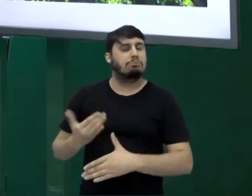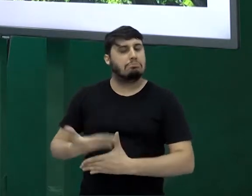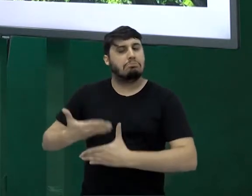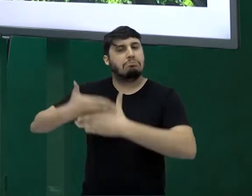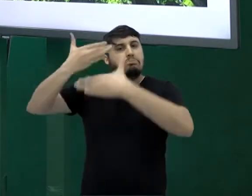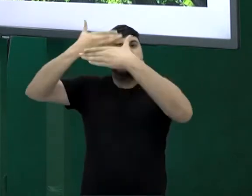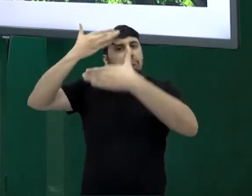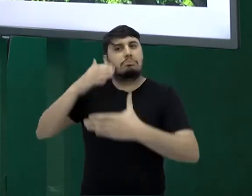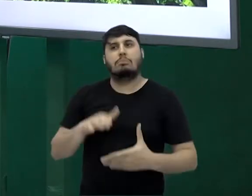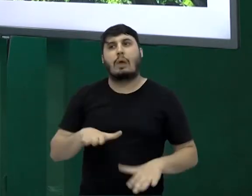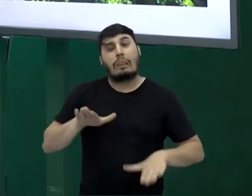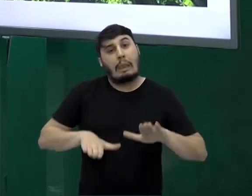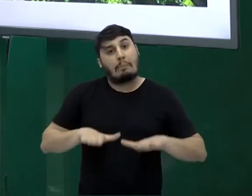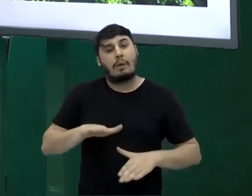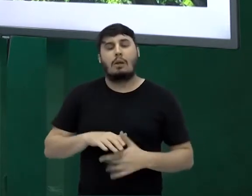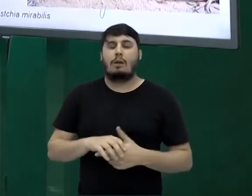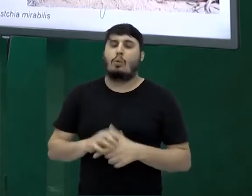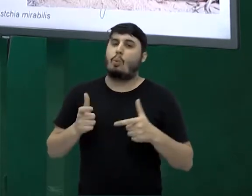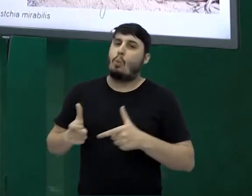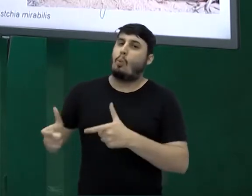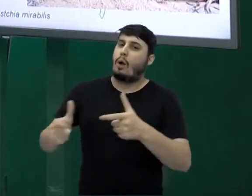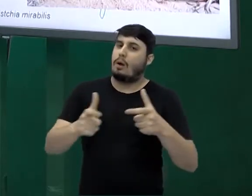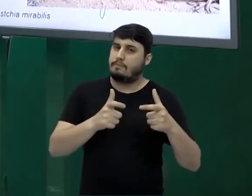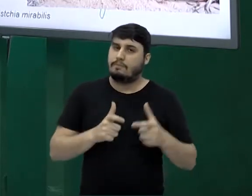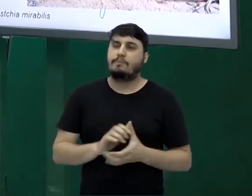né, para construção, por exemplo. Ok?